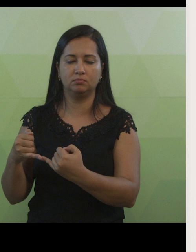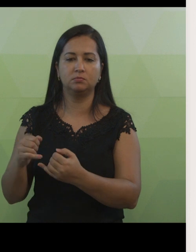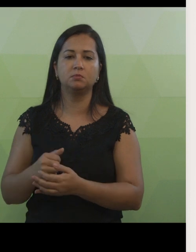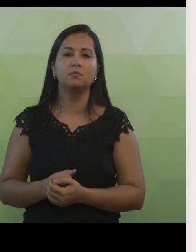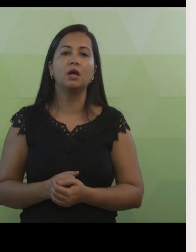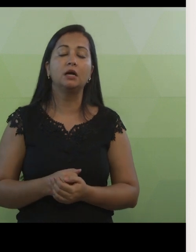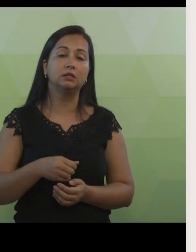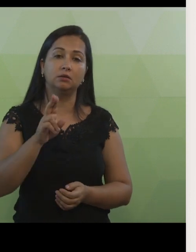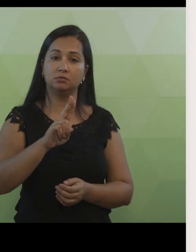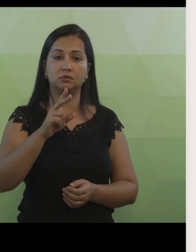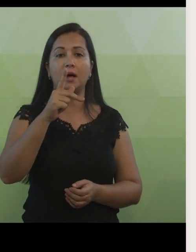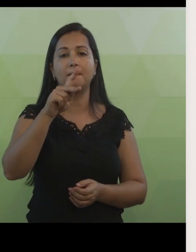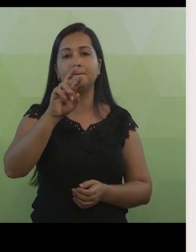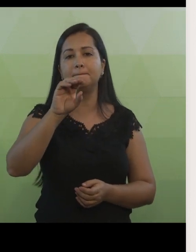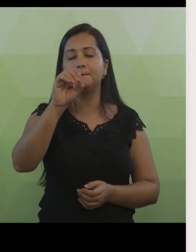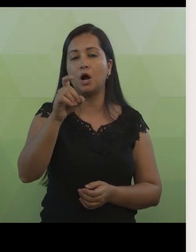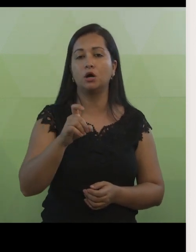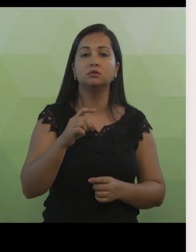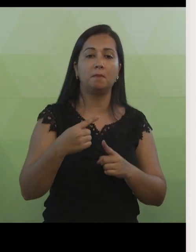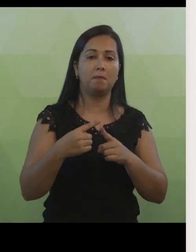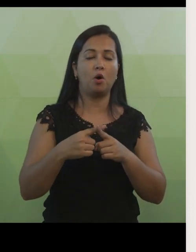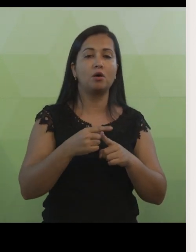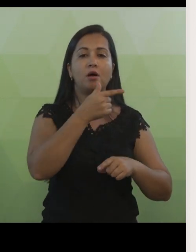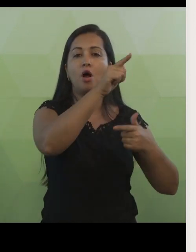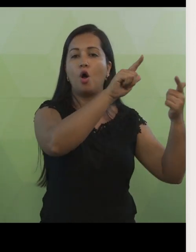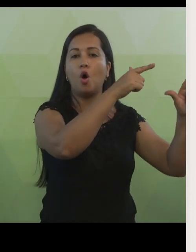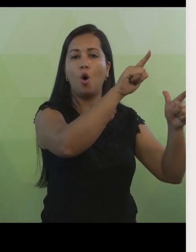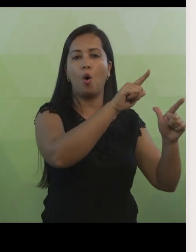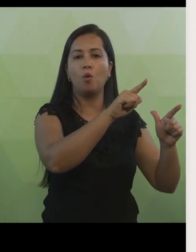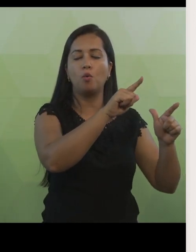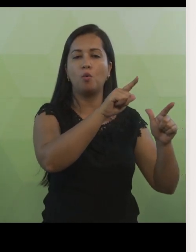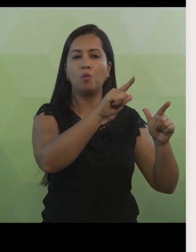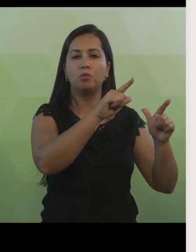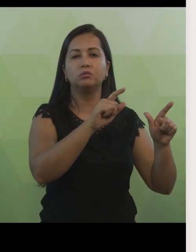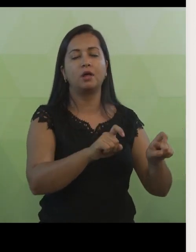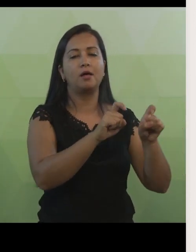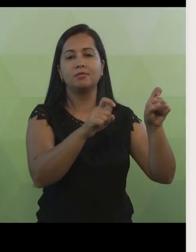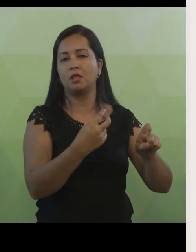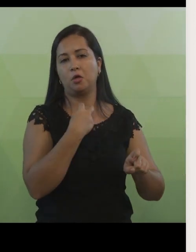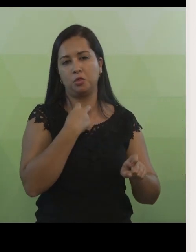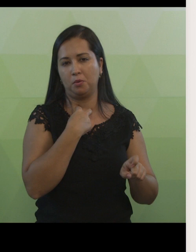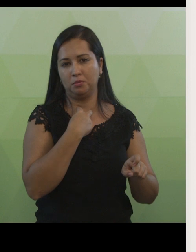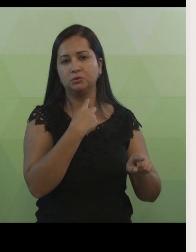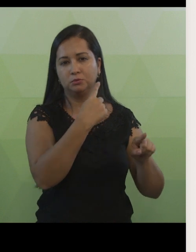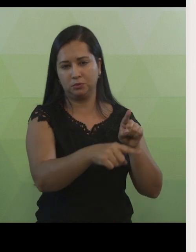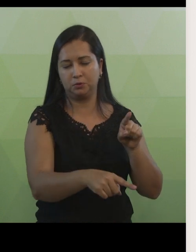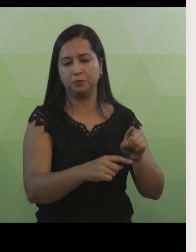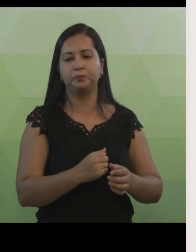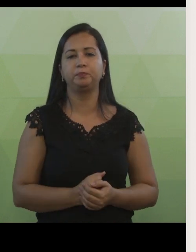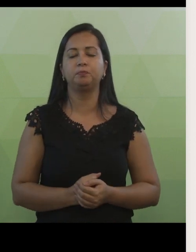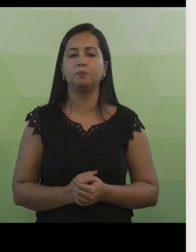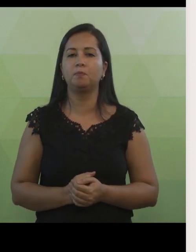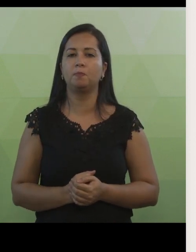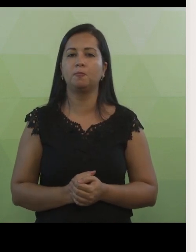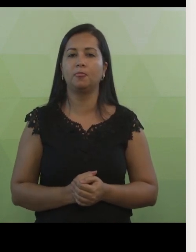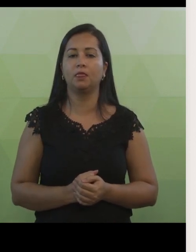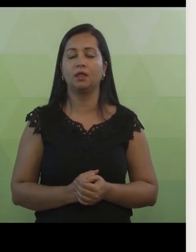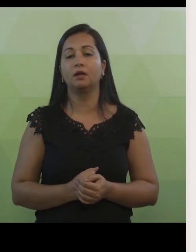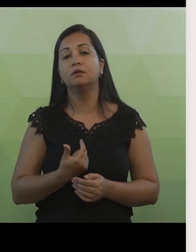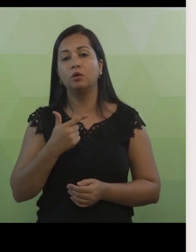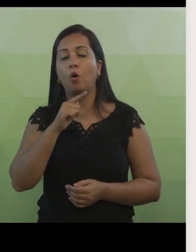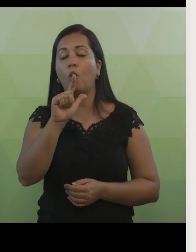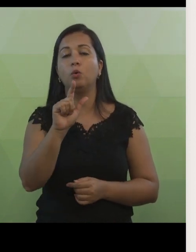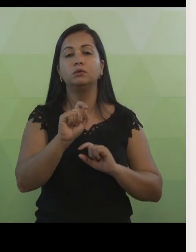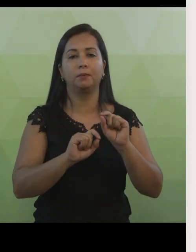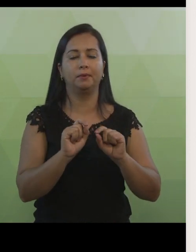ele normalmente é configurado como um proxy da rede para as demais máquinas. Outra configuração é a de